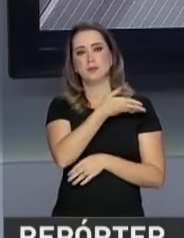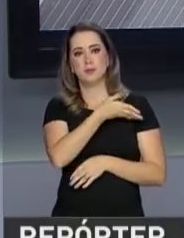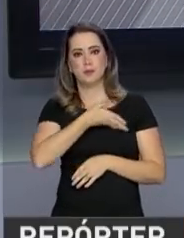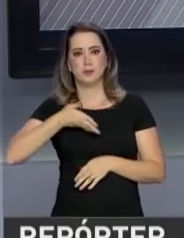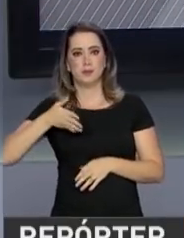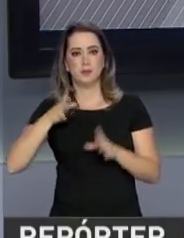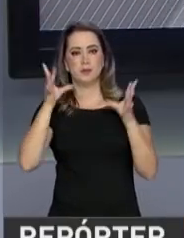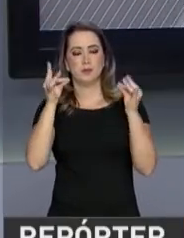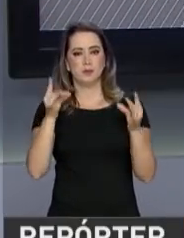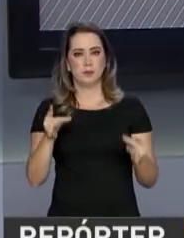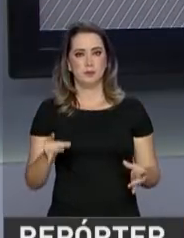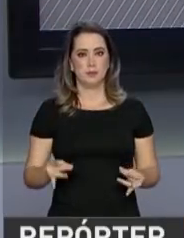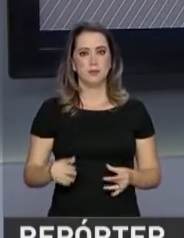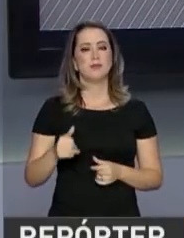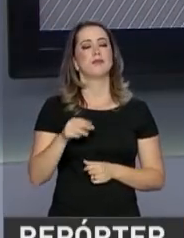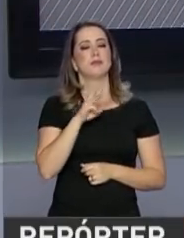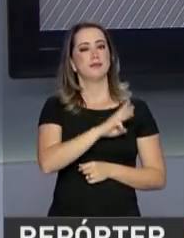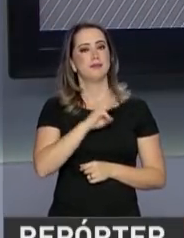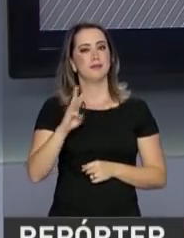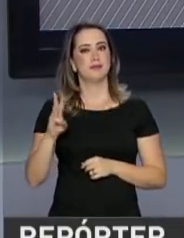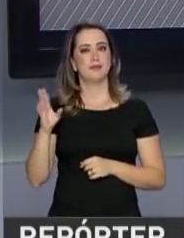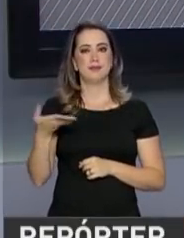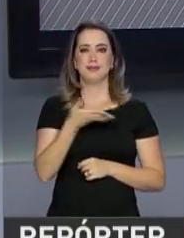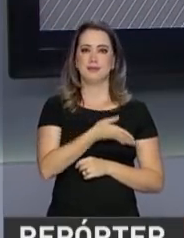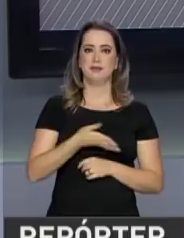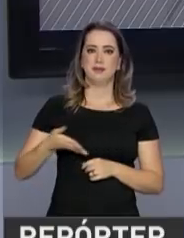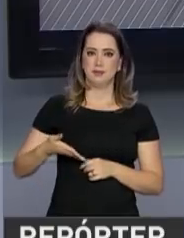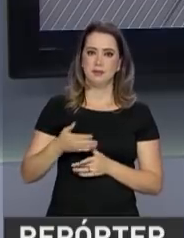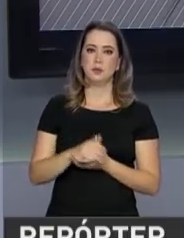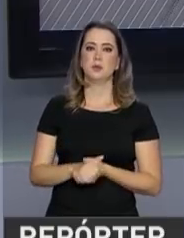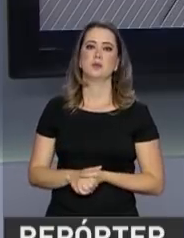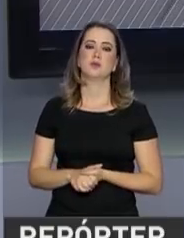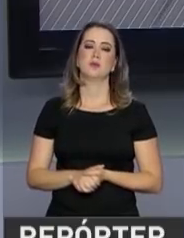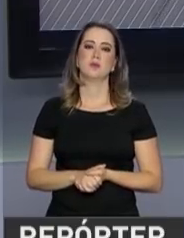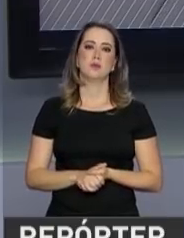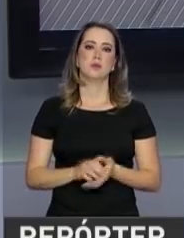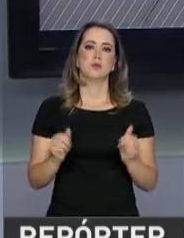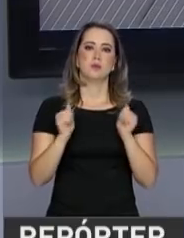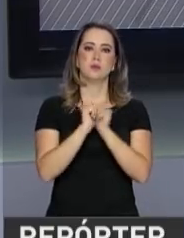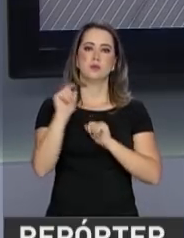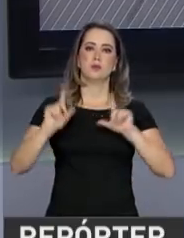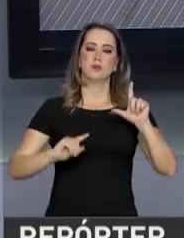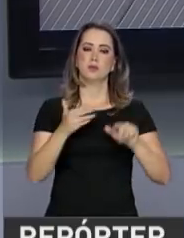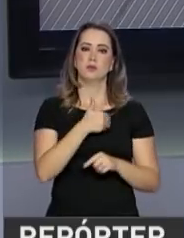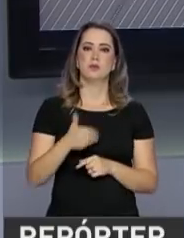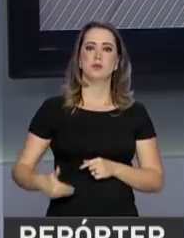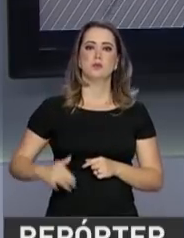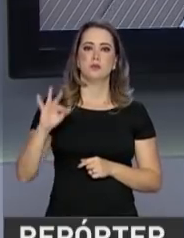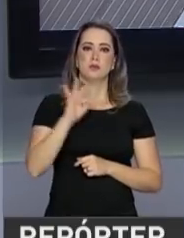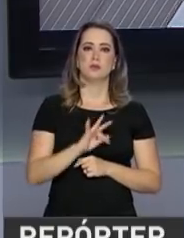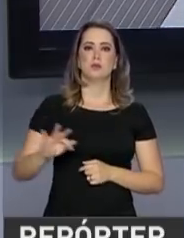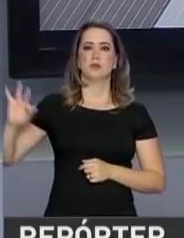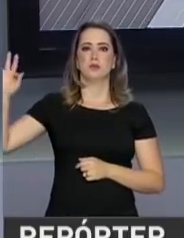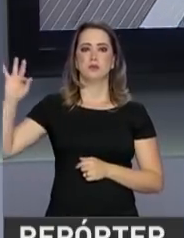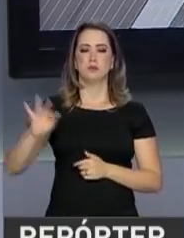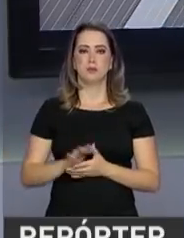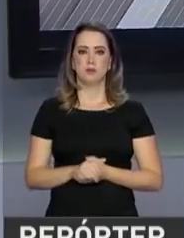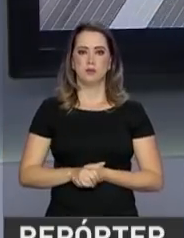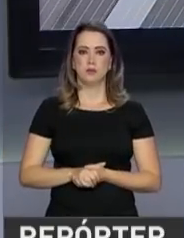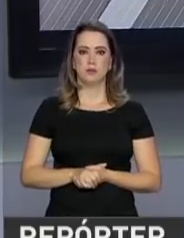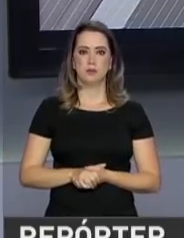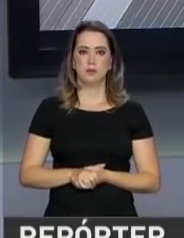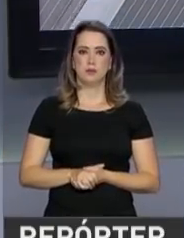youtube toda nossa programação também está na página da nbr na internet continue com a gente na nbr a tv do governo